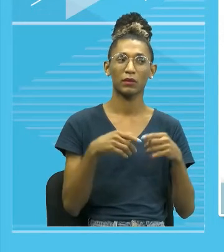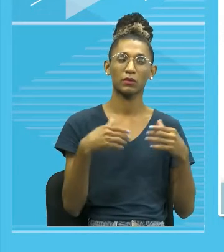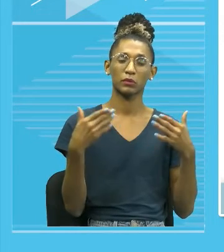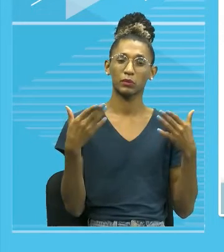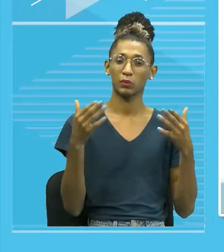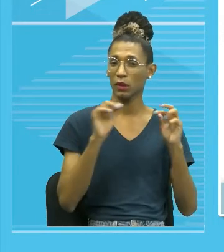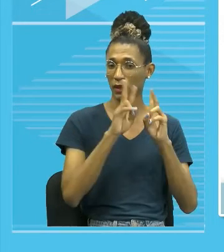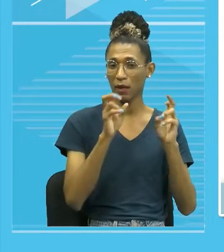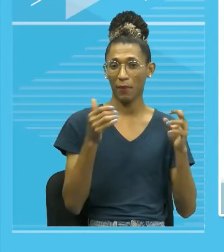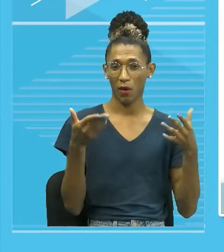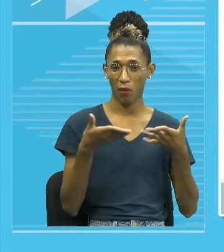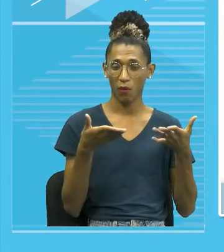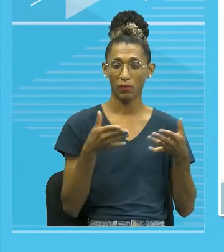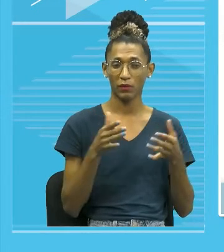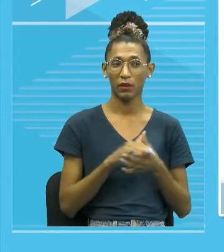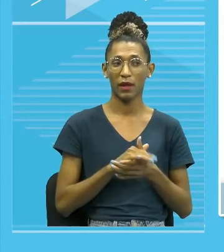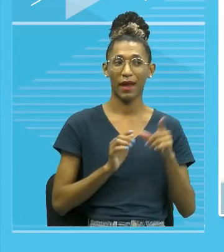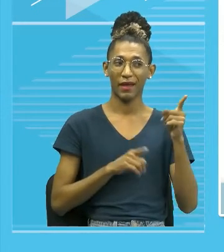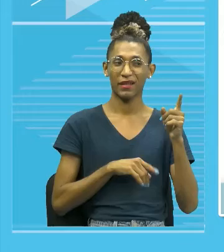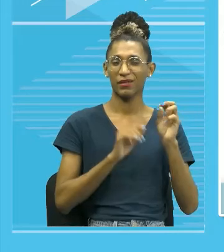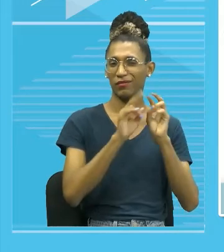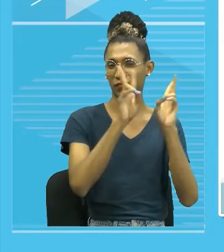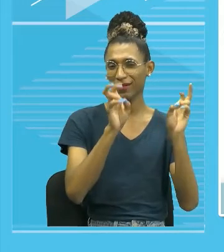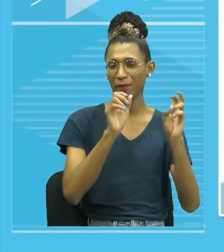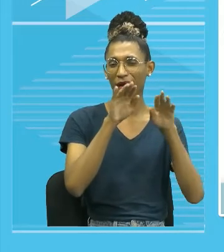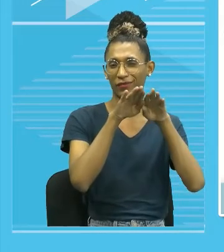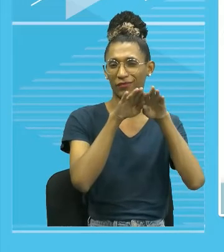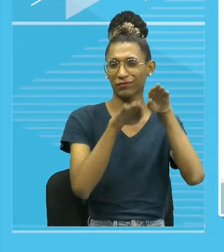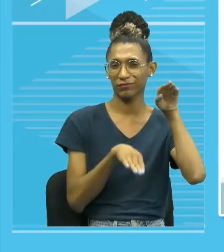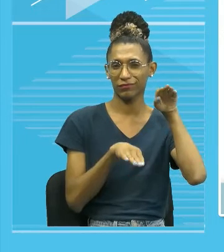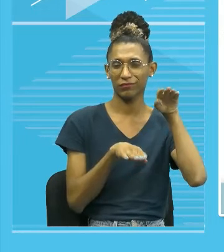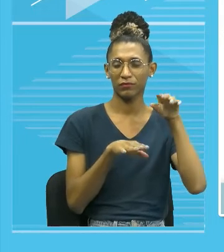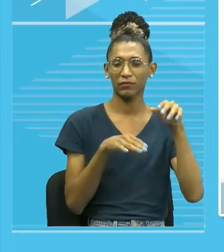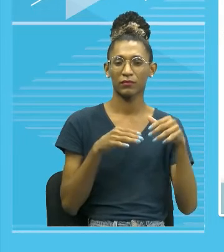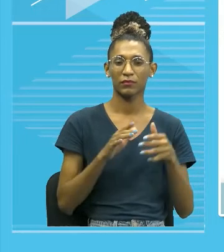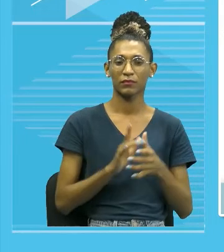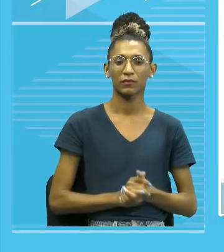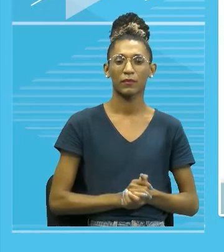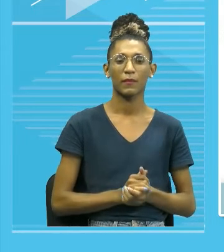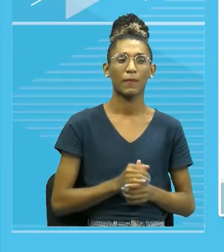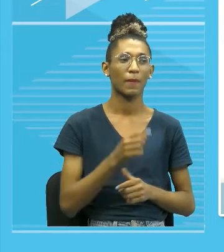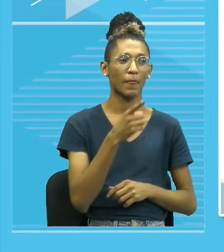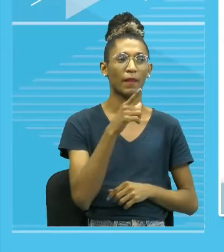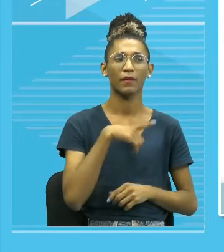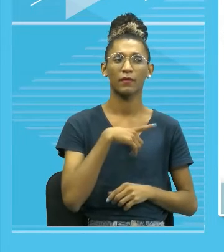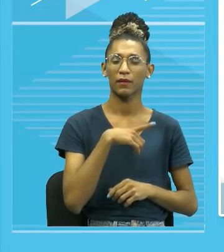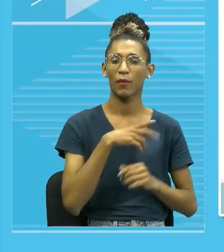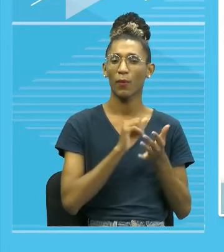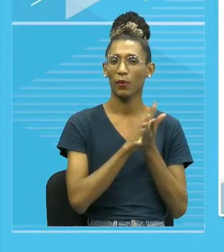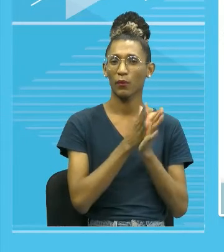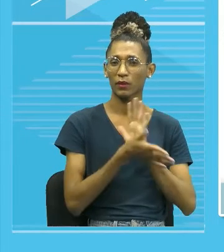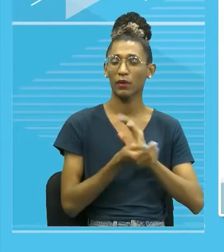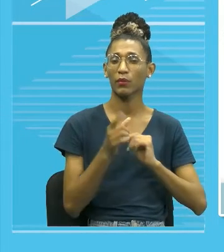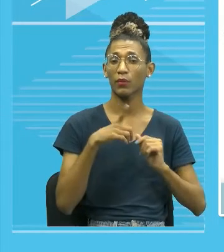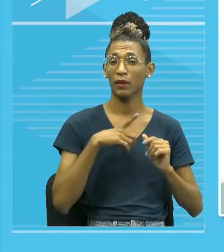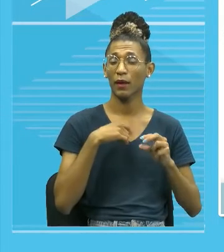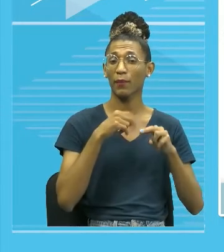aqui é desigualdade né essa situação existe por causa da desigualdade